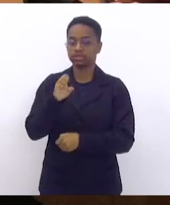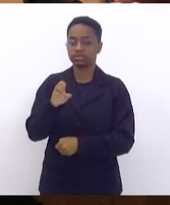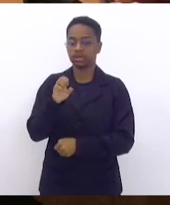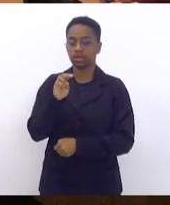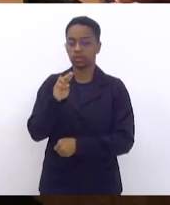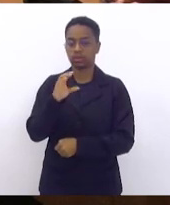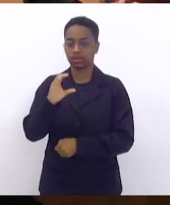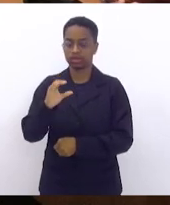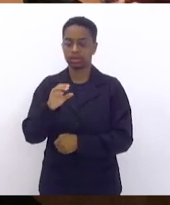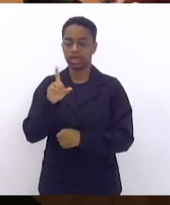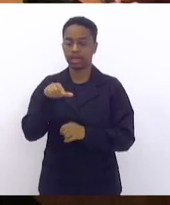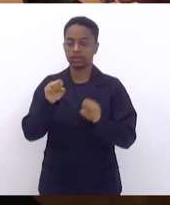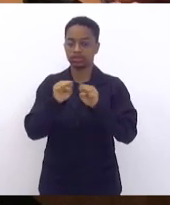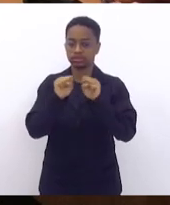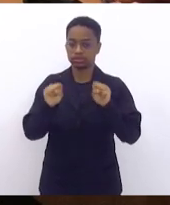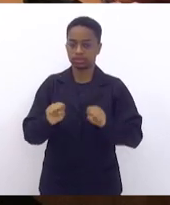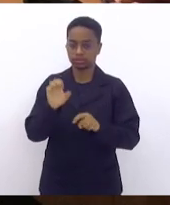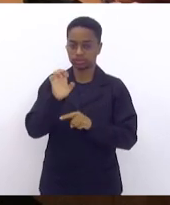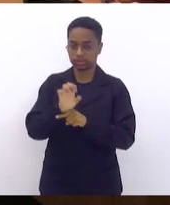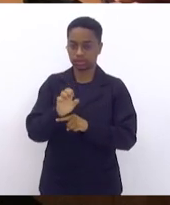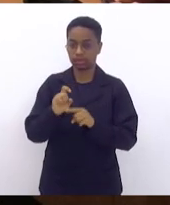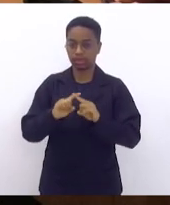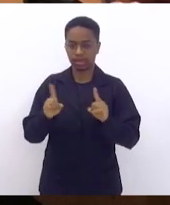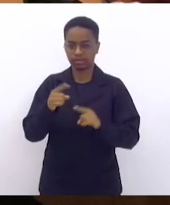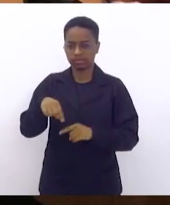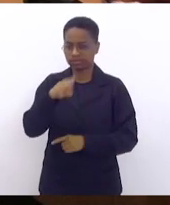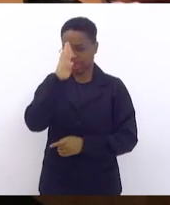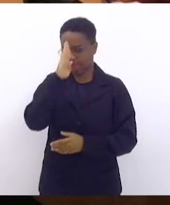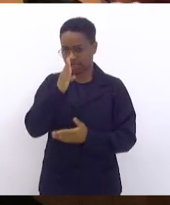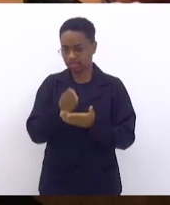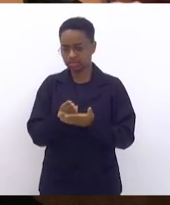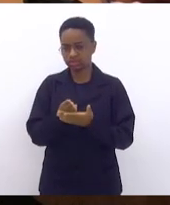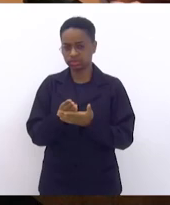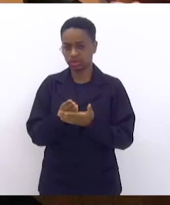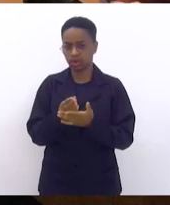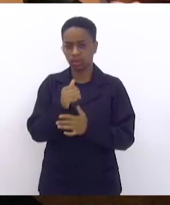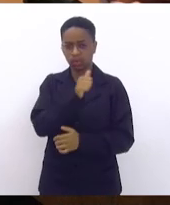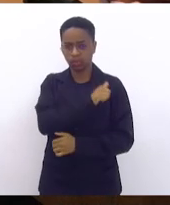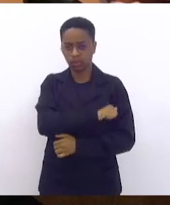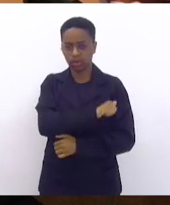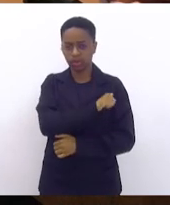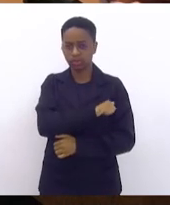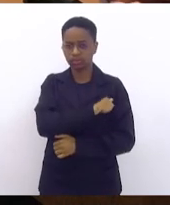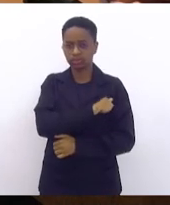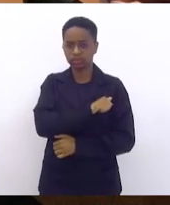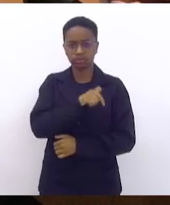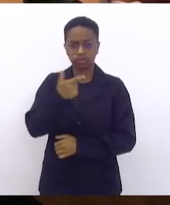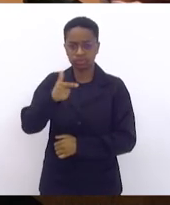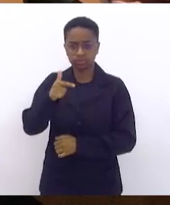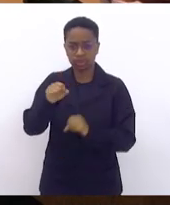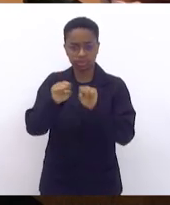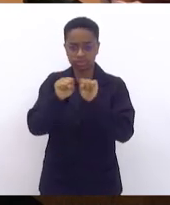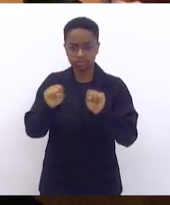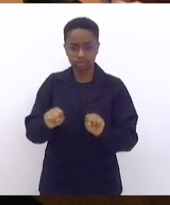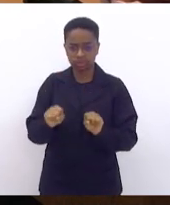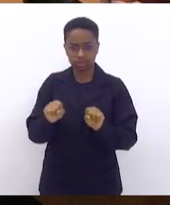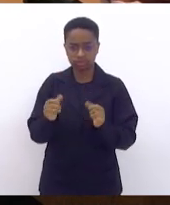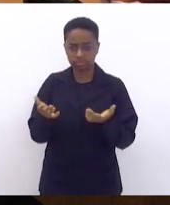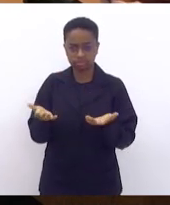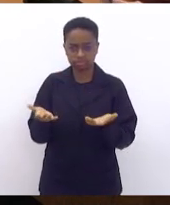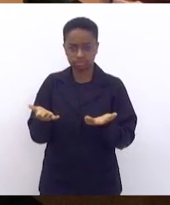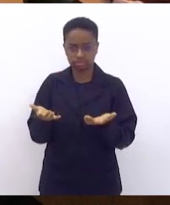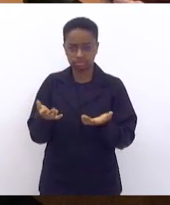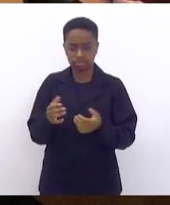Estadual. Vocês acreditam que o Rio é um dos dois estados do Brasil que não tem Sistema Estadual de Unidade de Conservação?